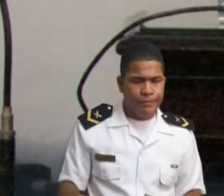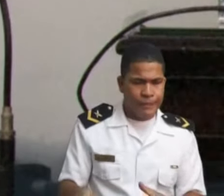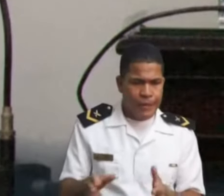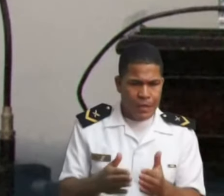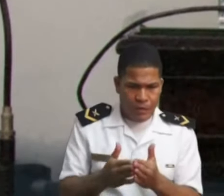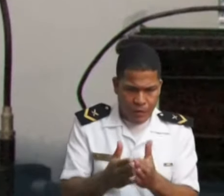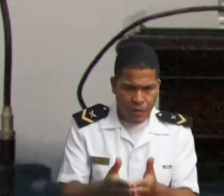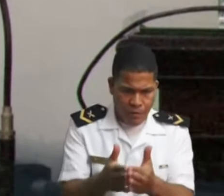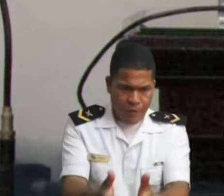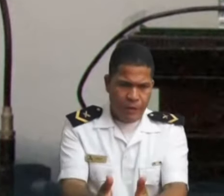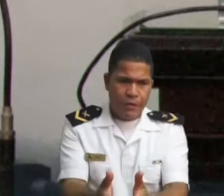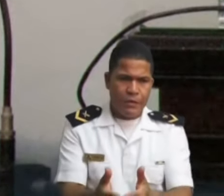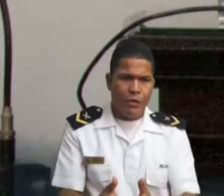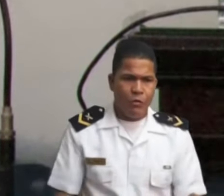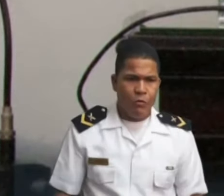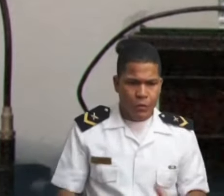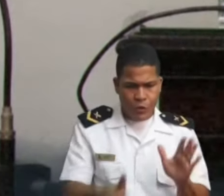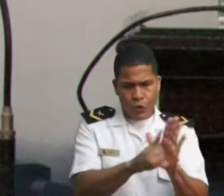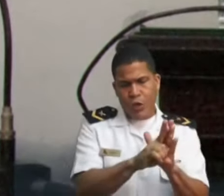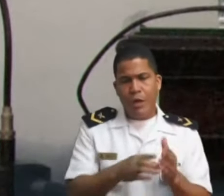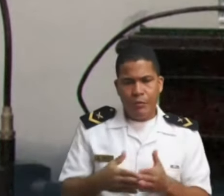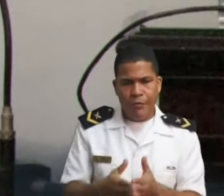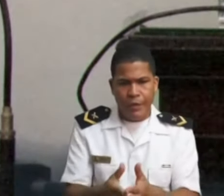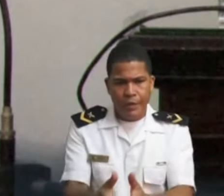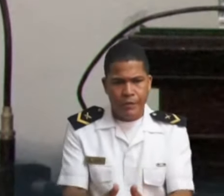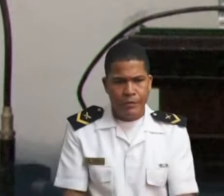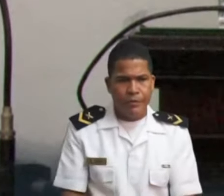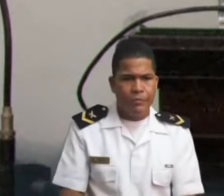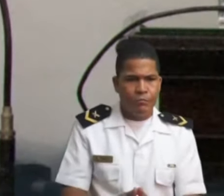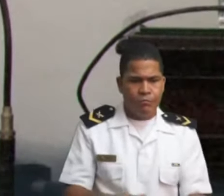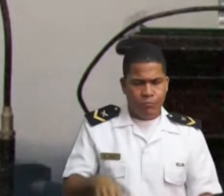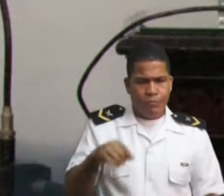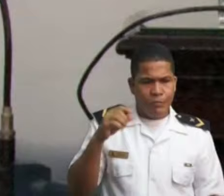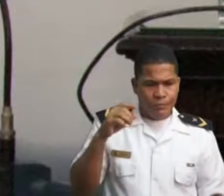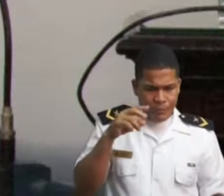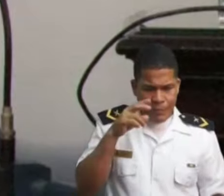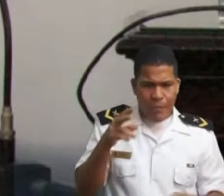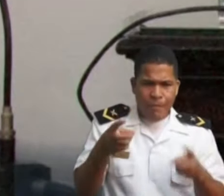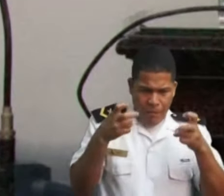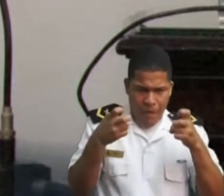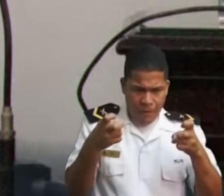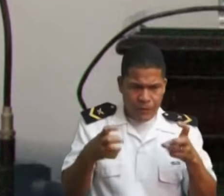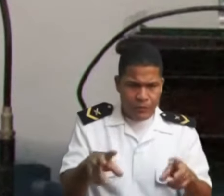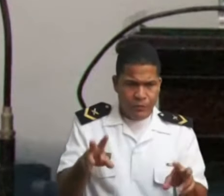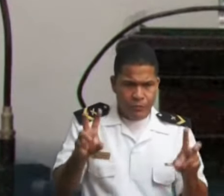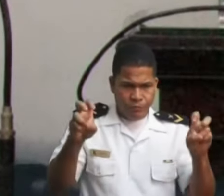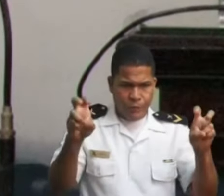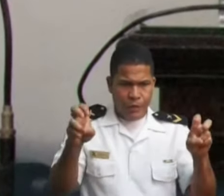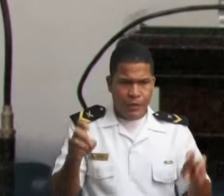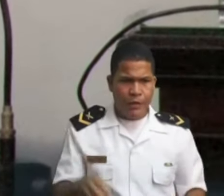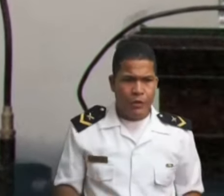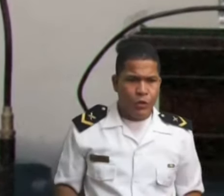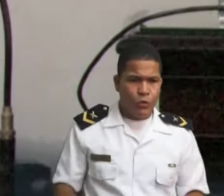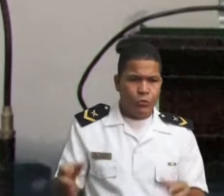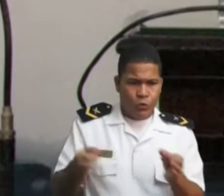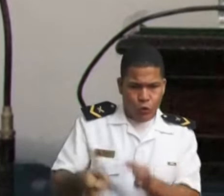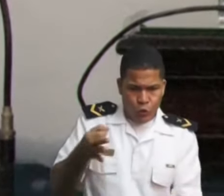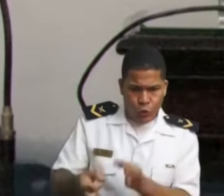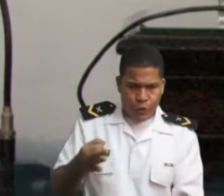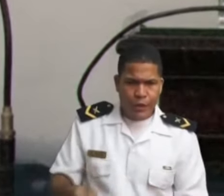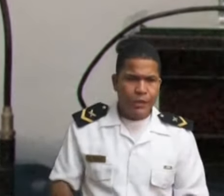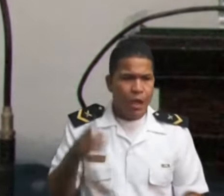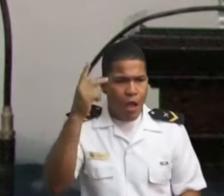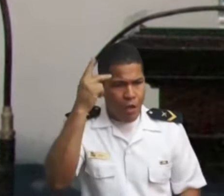Nessa esteira, destaca-se a criação do projeto Justiça Itinerante Santos, iniciativa pioneira e desafiadora, que